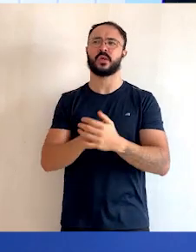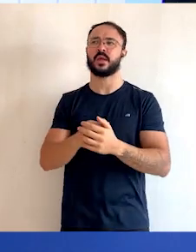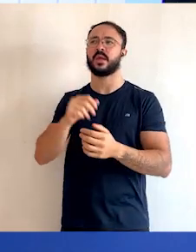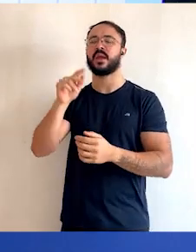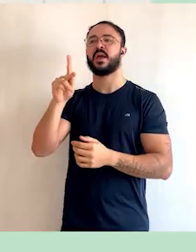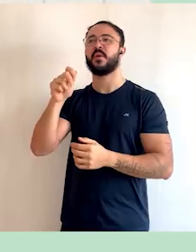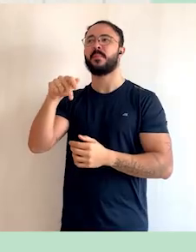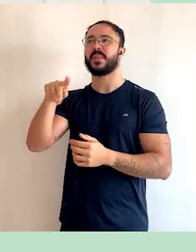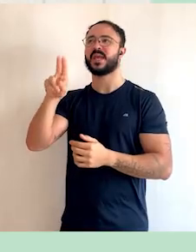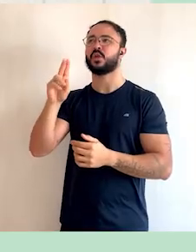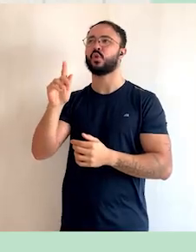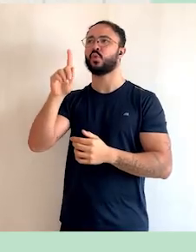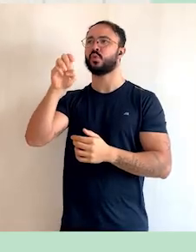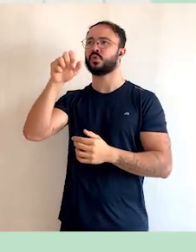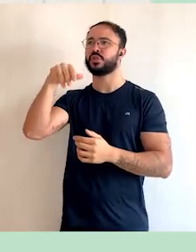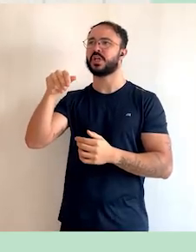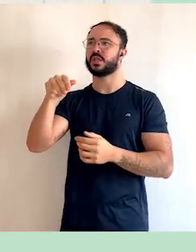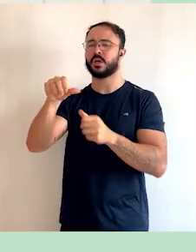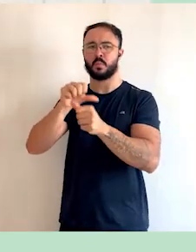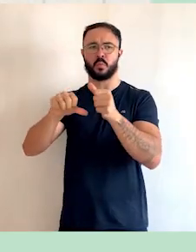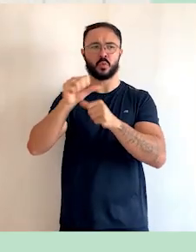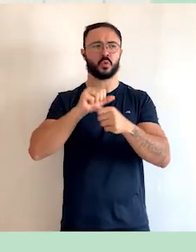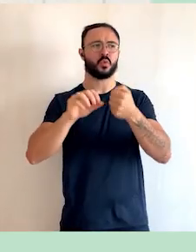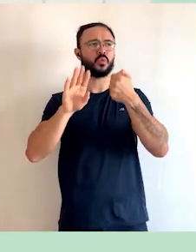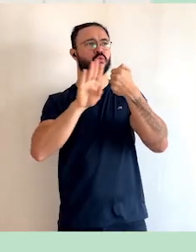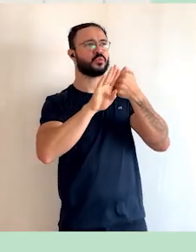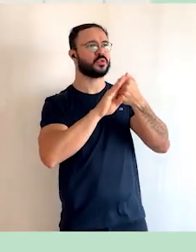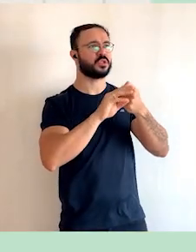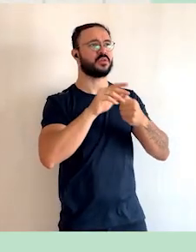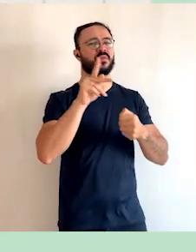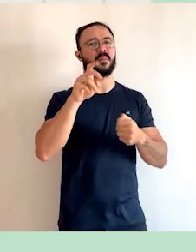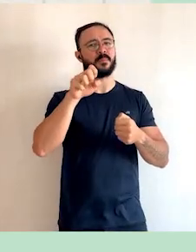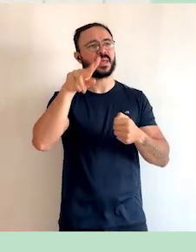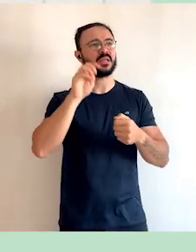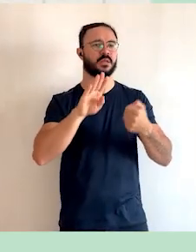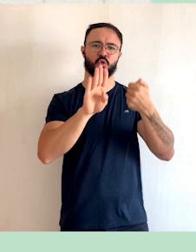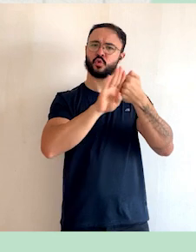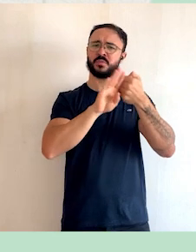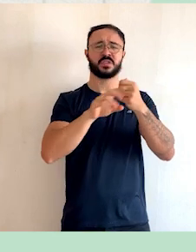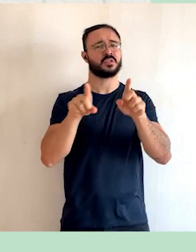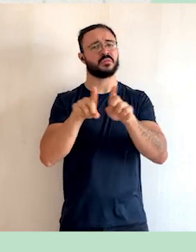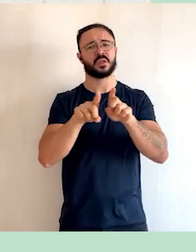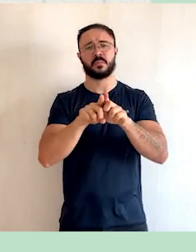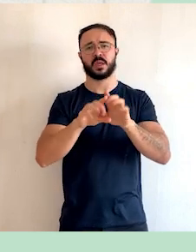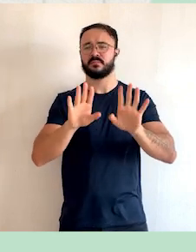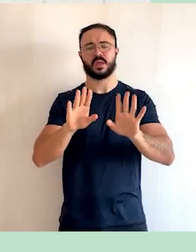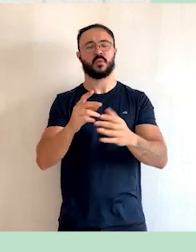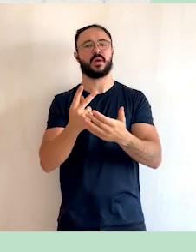Portanto, temos aí na primeira questão, letra B e letra D,